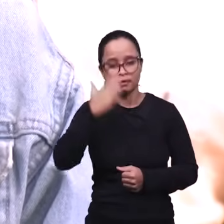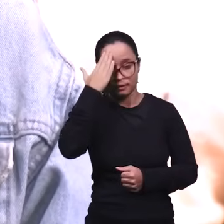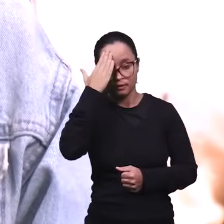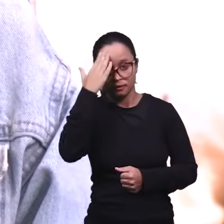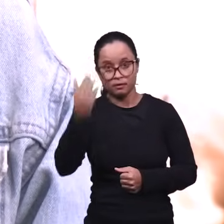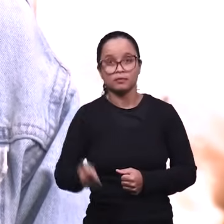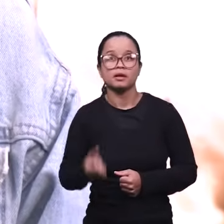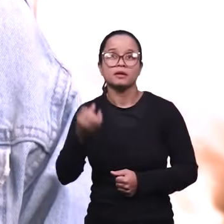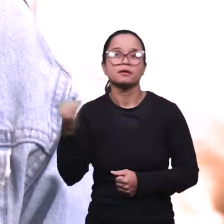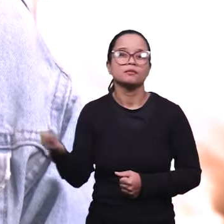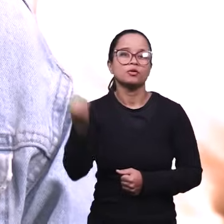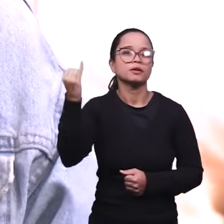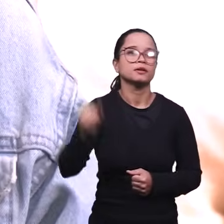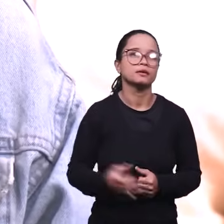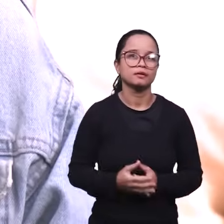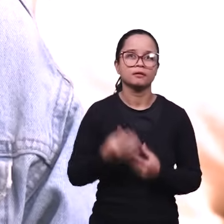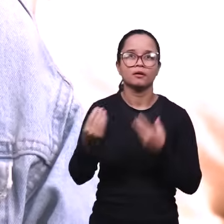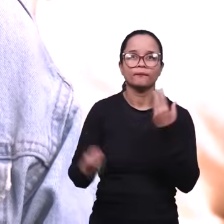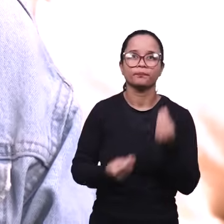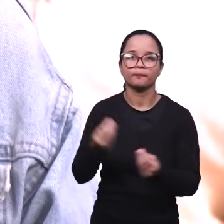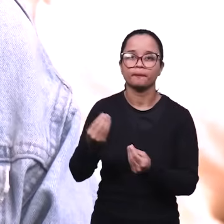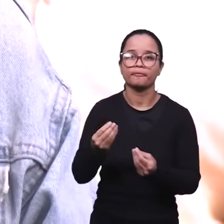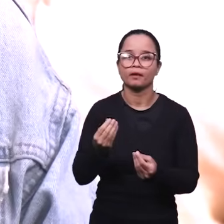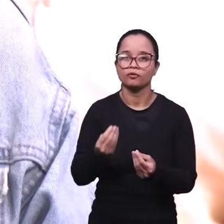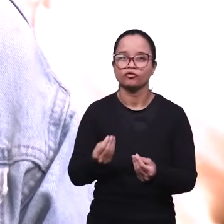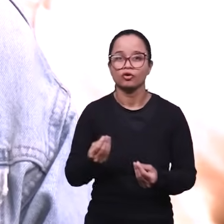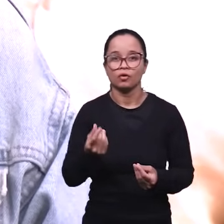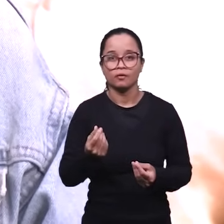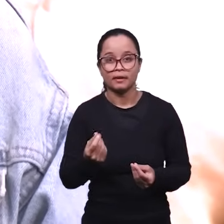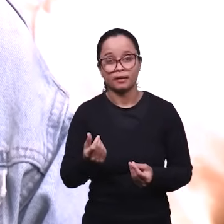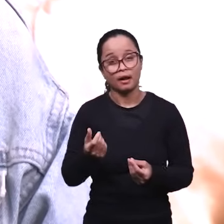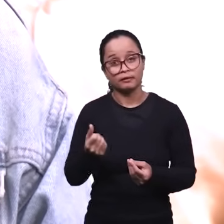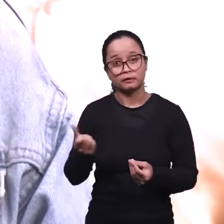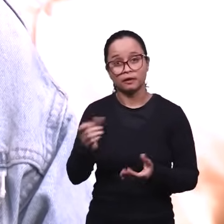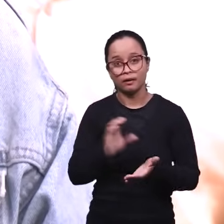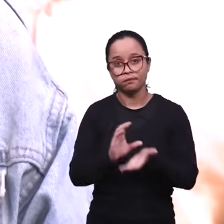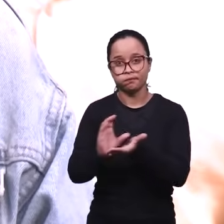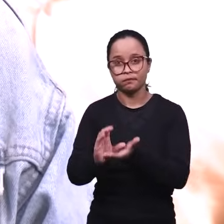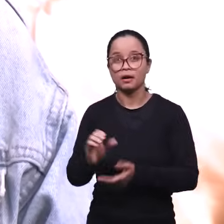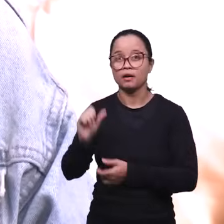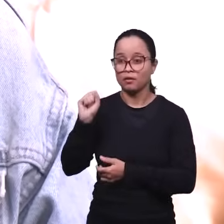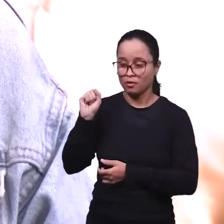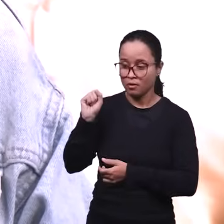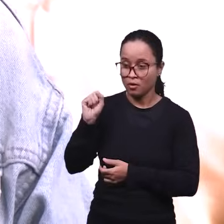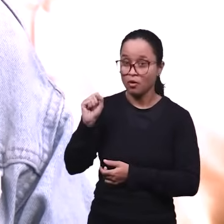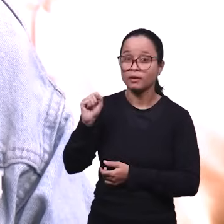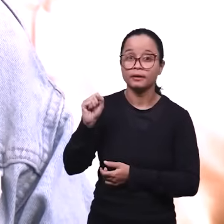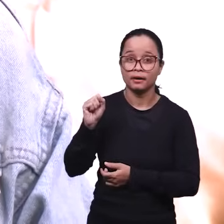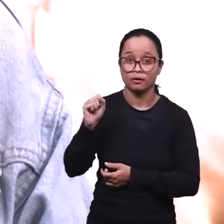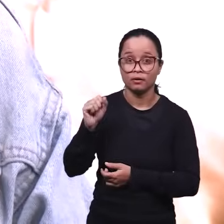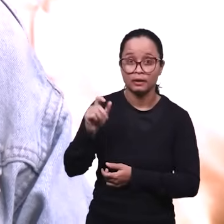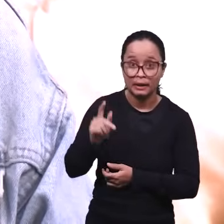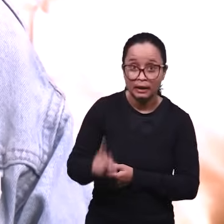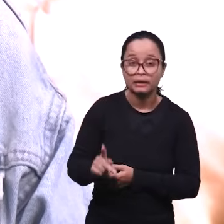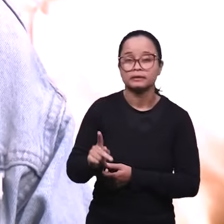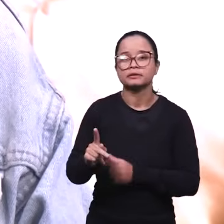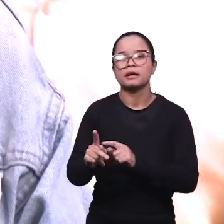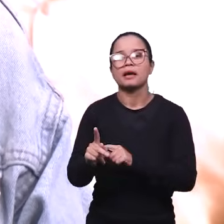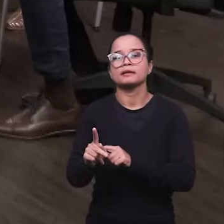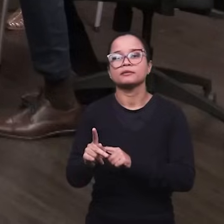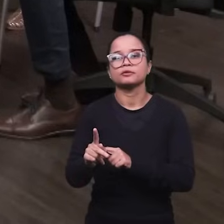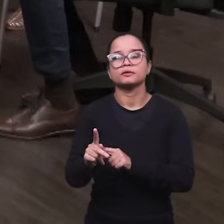é a importância de já começar a contribuir com a Previdência Social e como isso pode impactar o meu